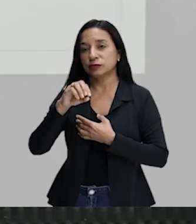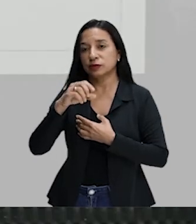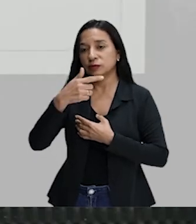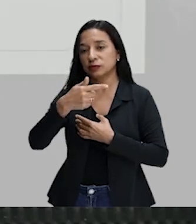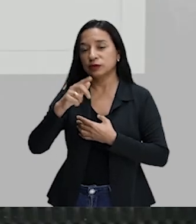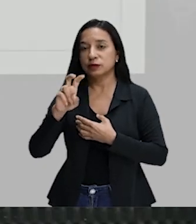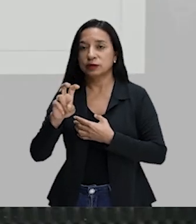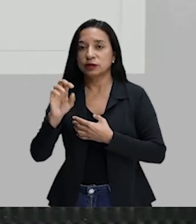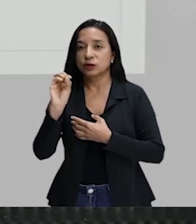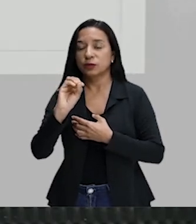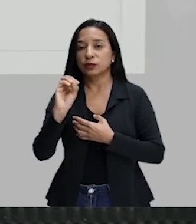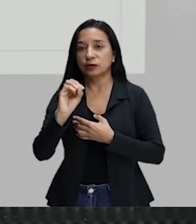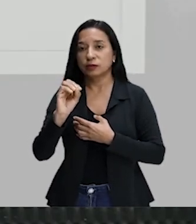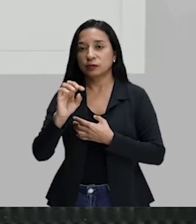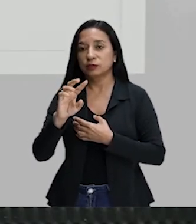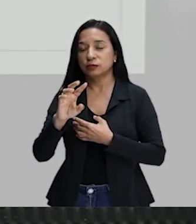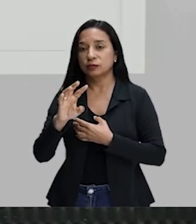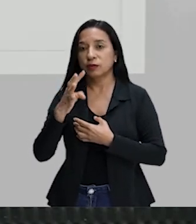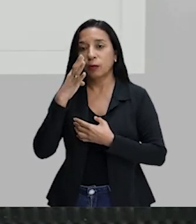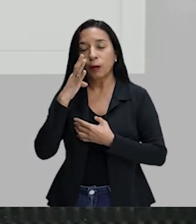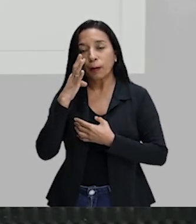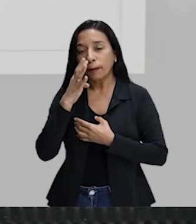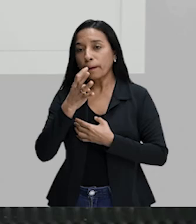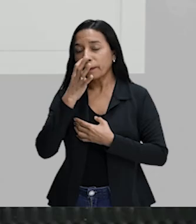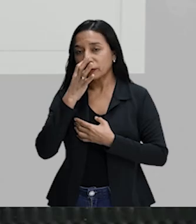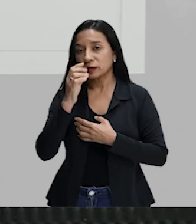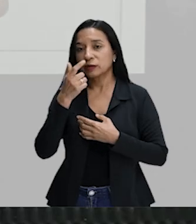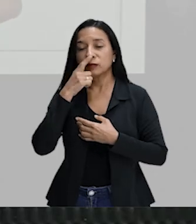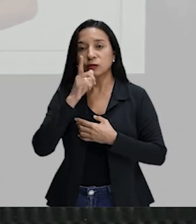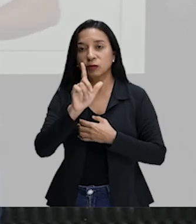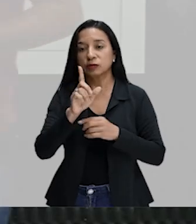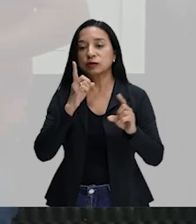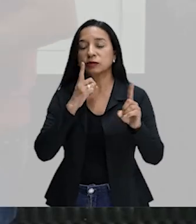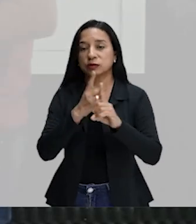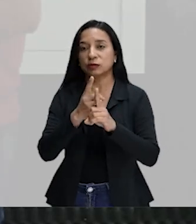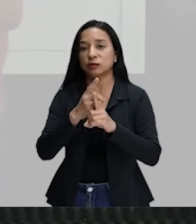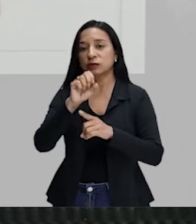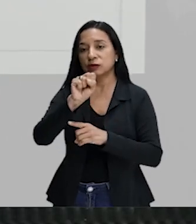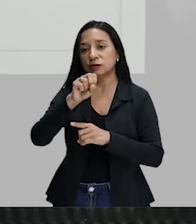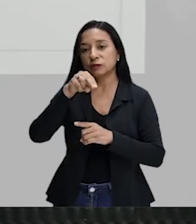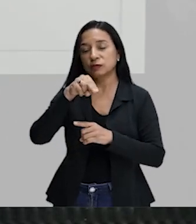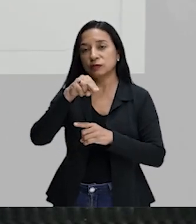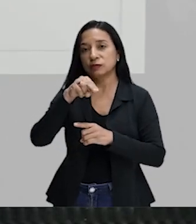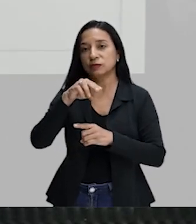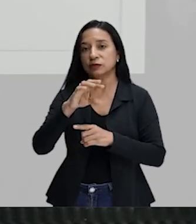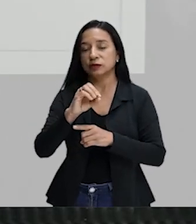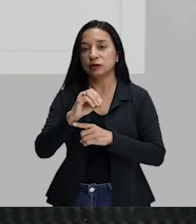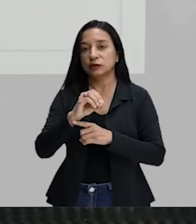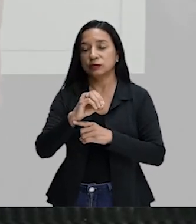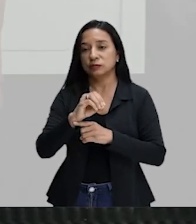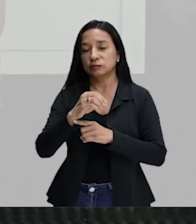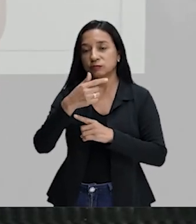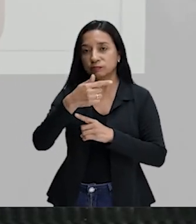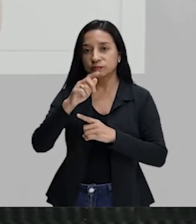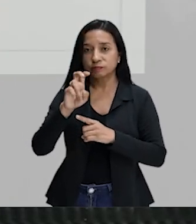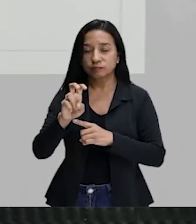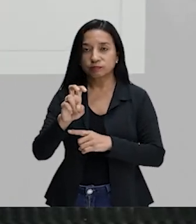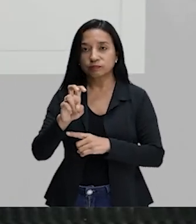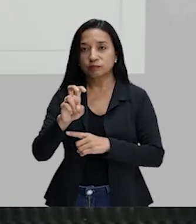graus. Então, perceba que eu consegui encontrar, né, o seno de 75